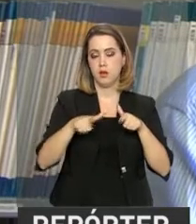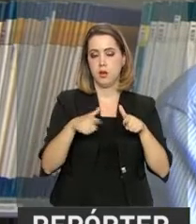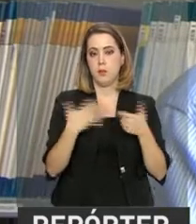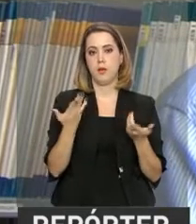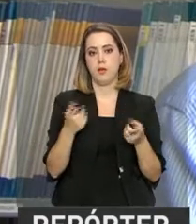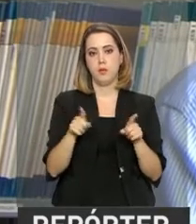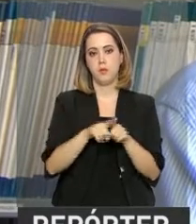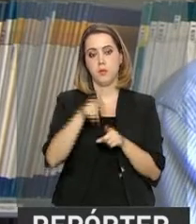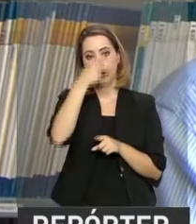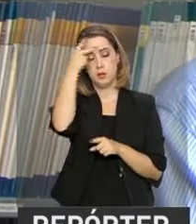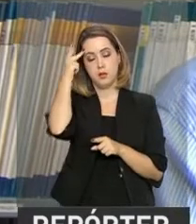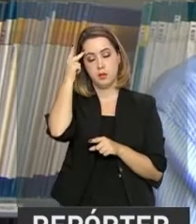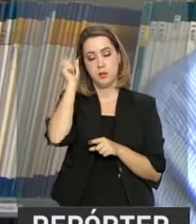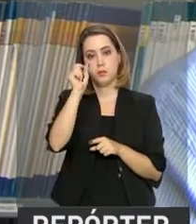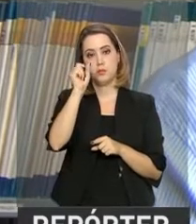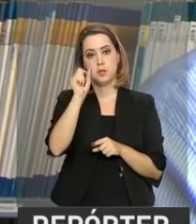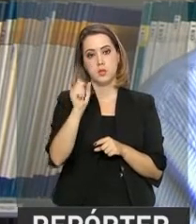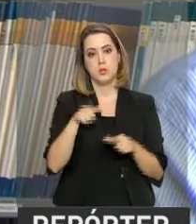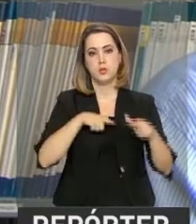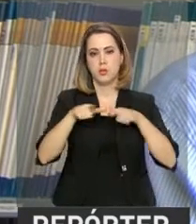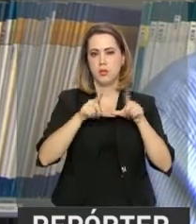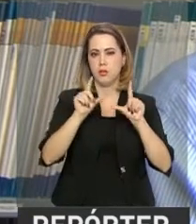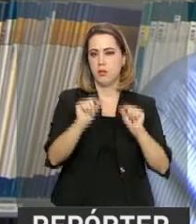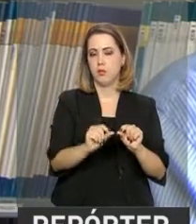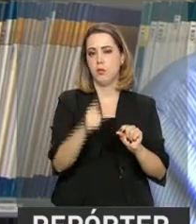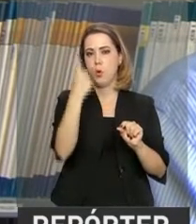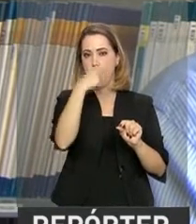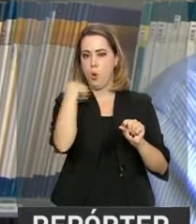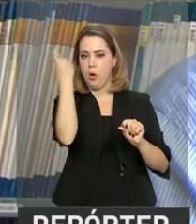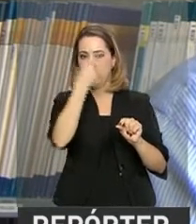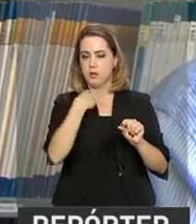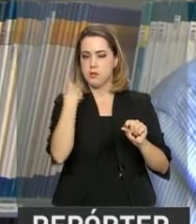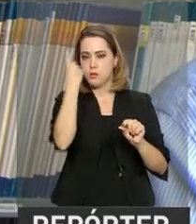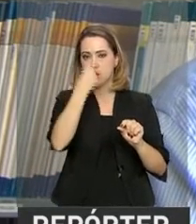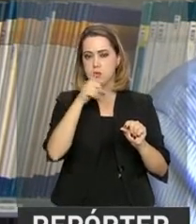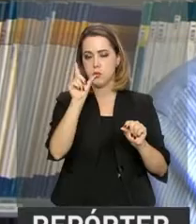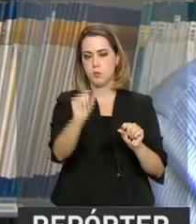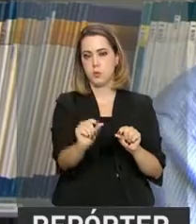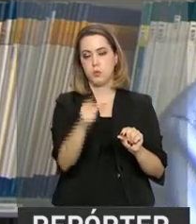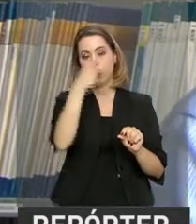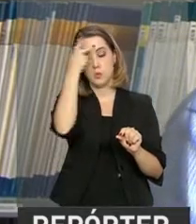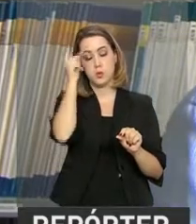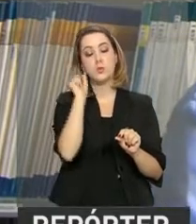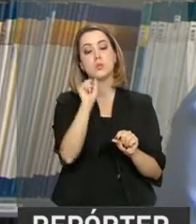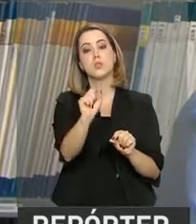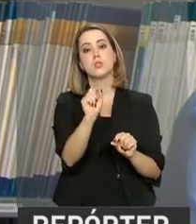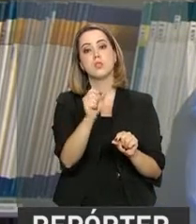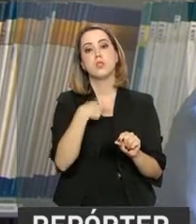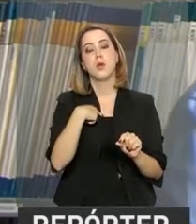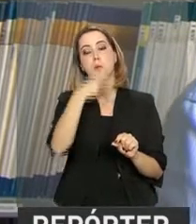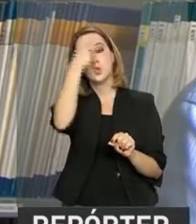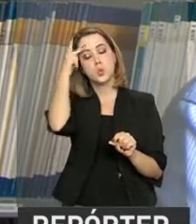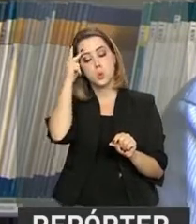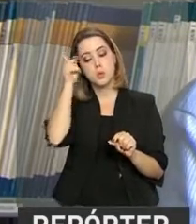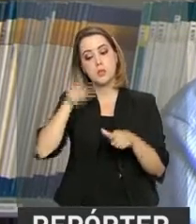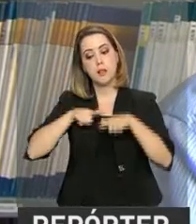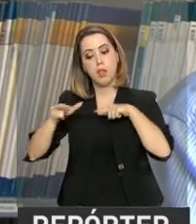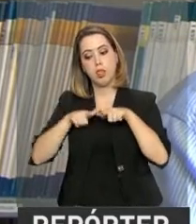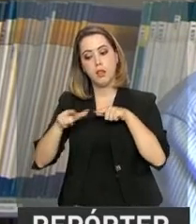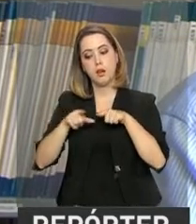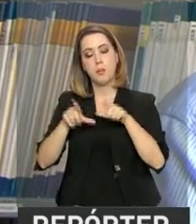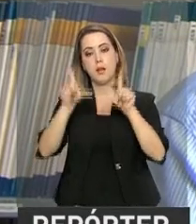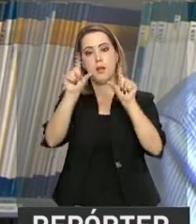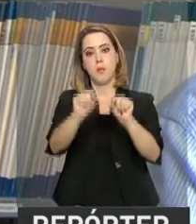aquelas pessoas que estão sub utilizadas por insuficiência de horas trabalhadas quem são essas pessoas são pessoas tão ocupados trabalhando menos